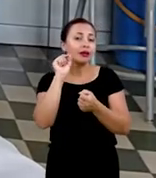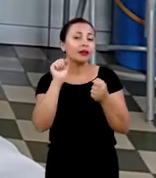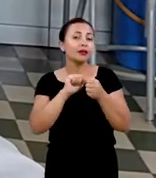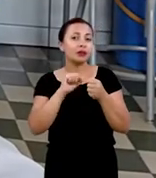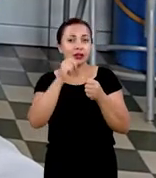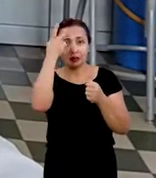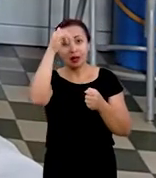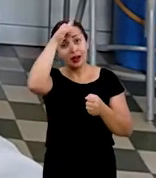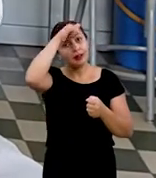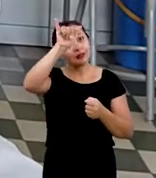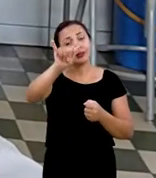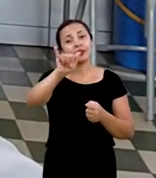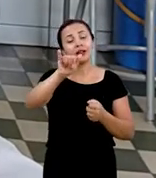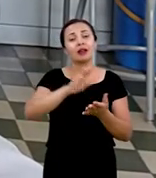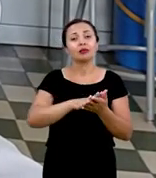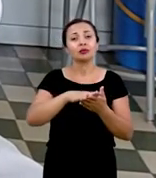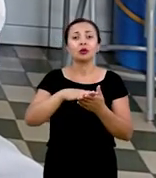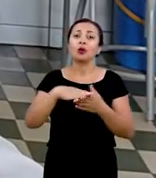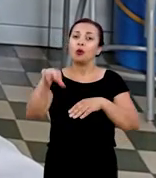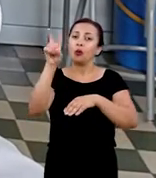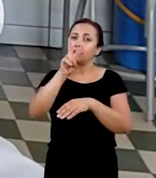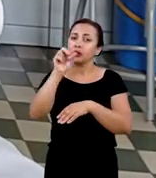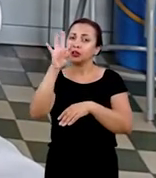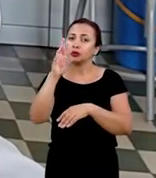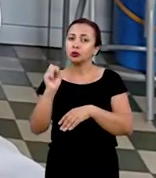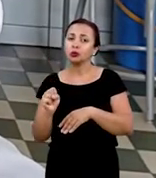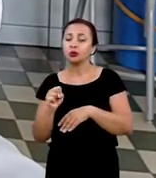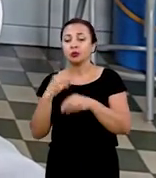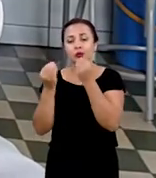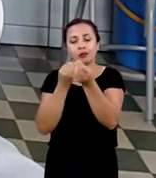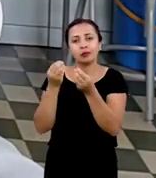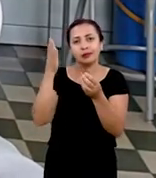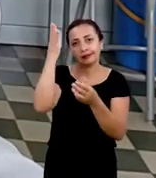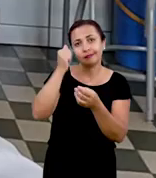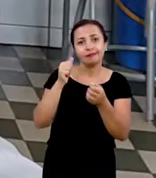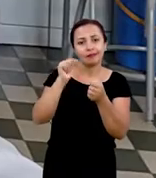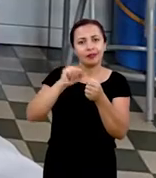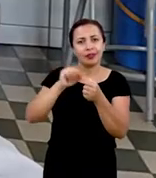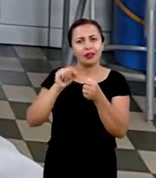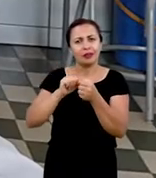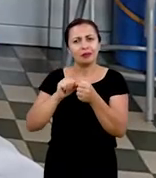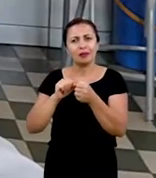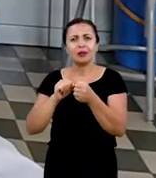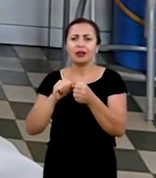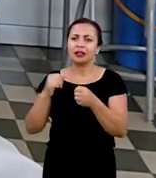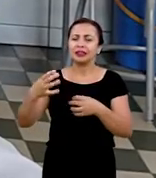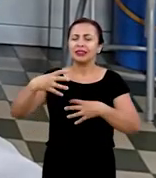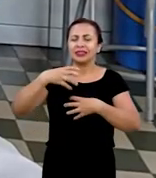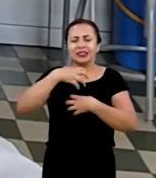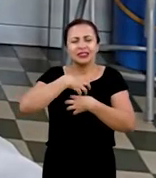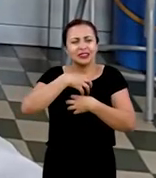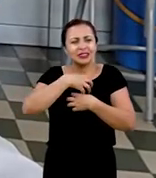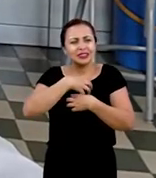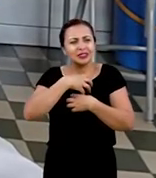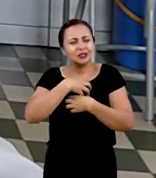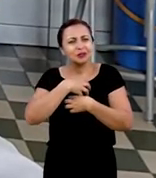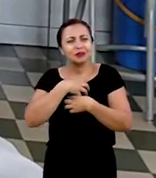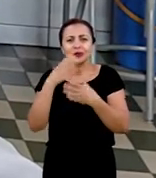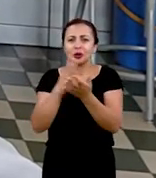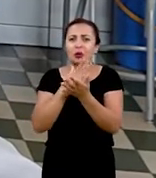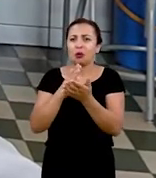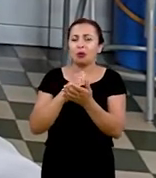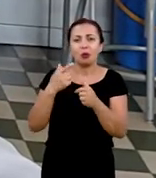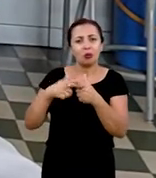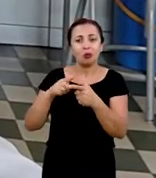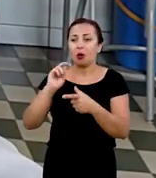tomar, tanto para evitar o vetor, tanto para saber o que fazer caso você está sentindo sintomas da doença, ou então está com algum